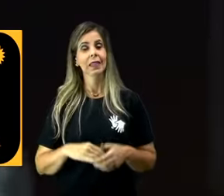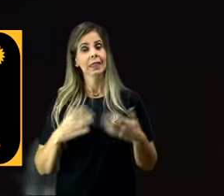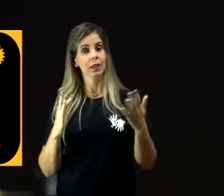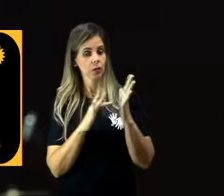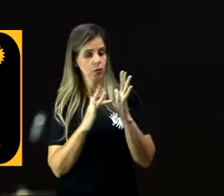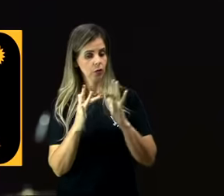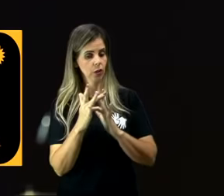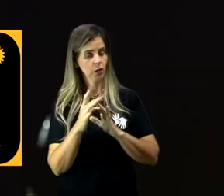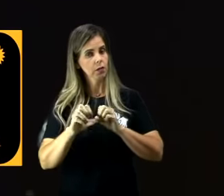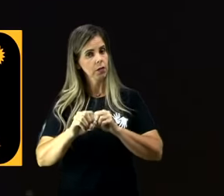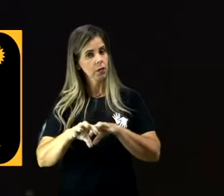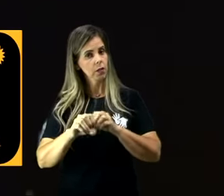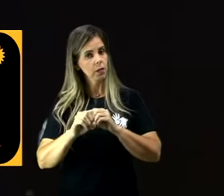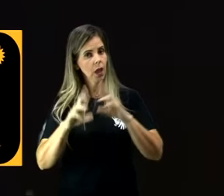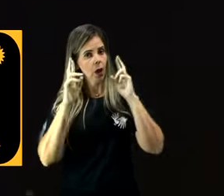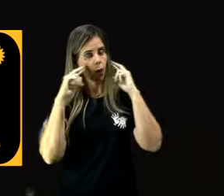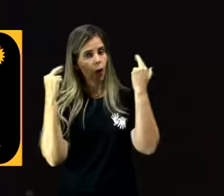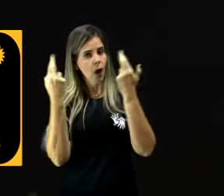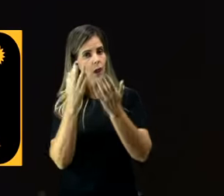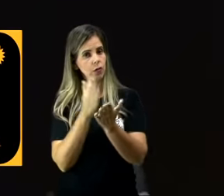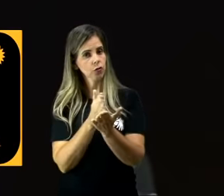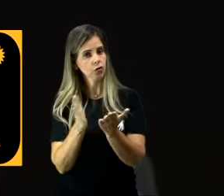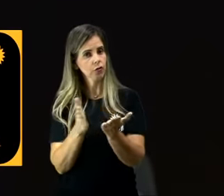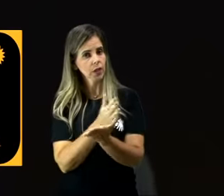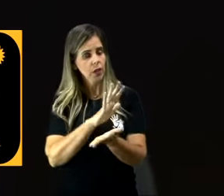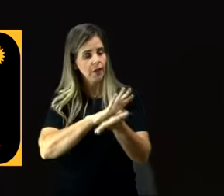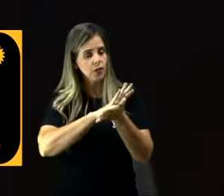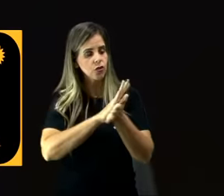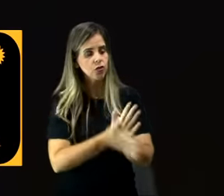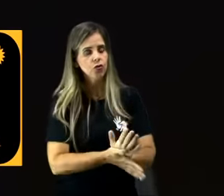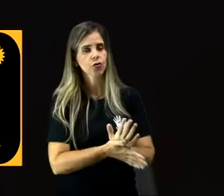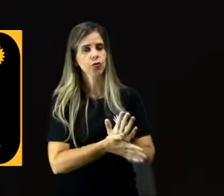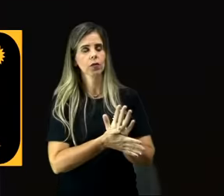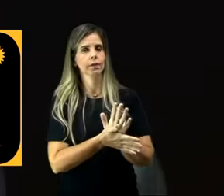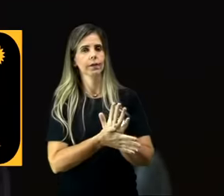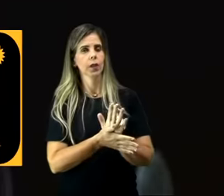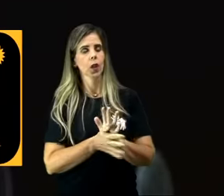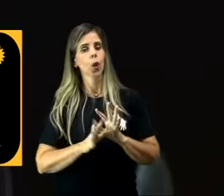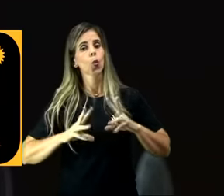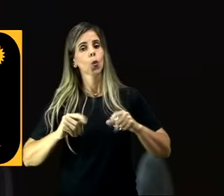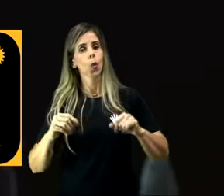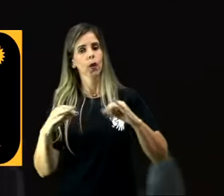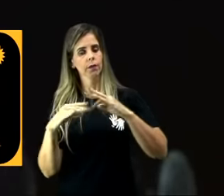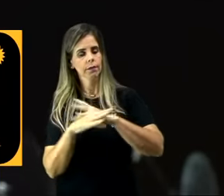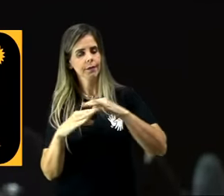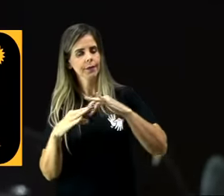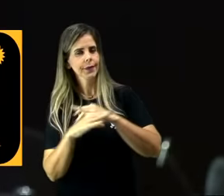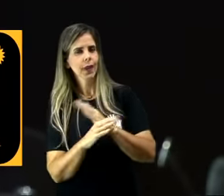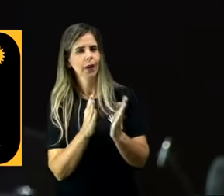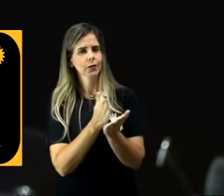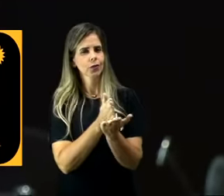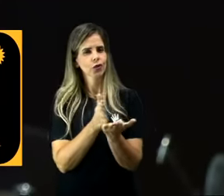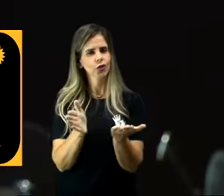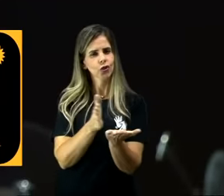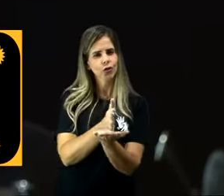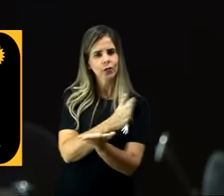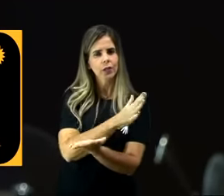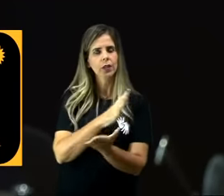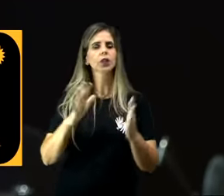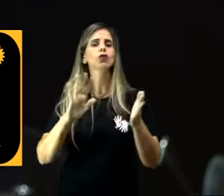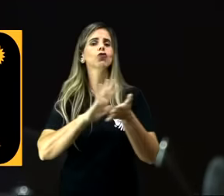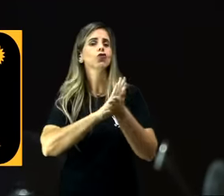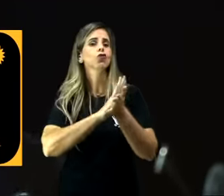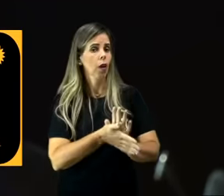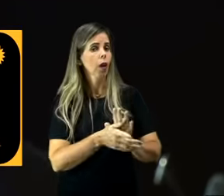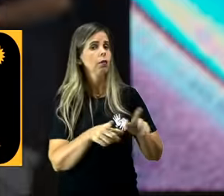ensinando: todo o reino dividido contra si mesmo será arruinado. Toda cidade ou casa dividida contra si mesma não subsistirá. É